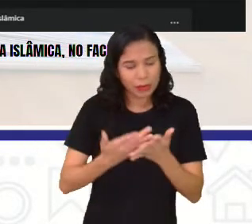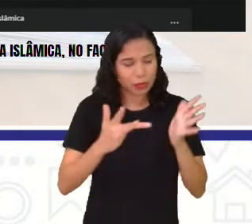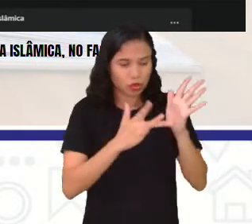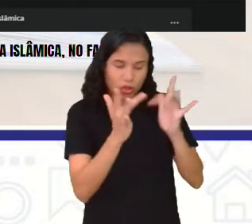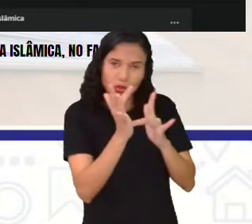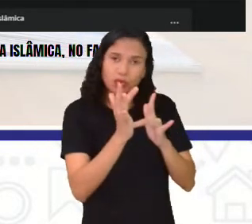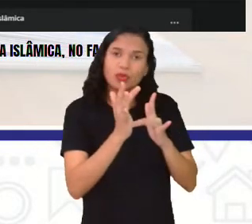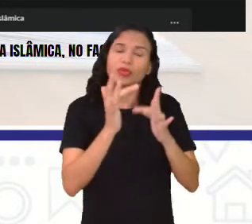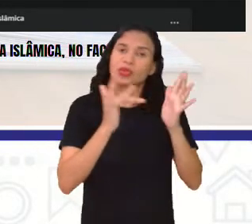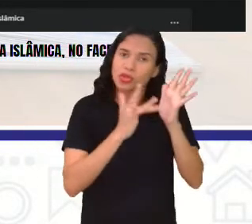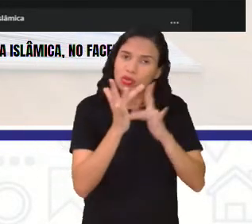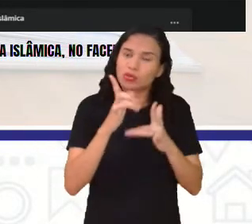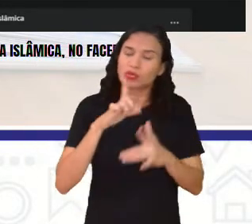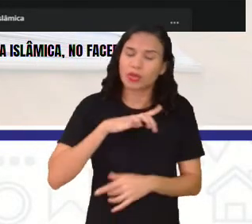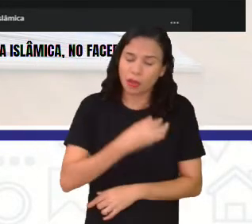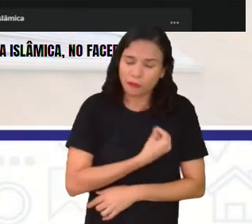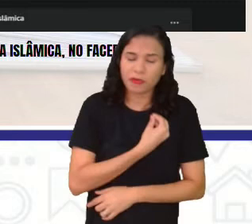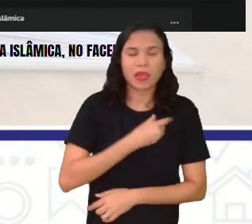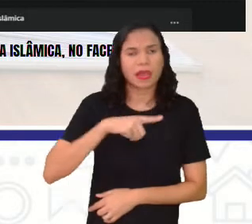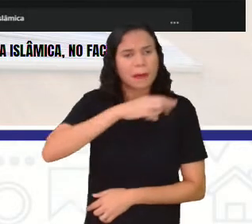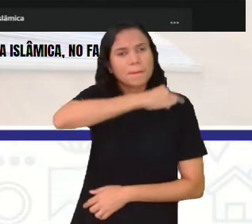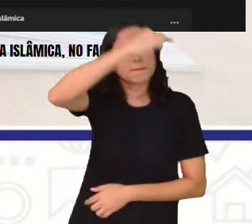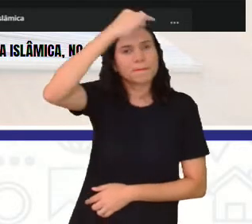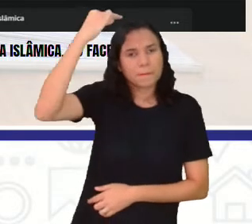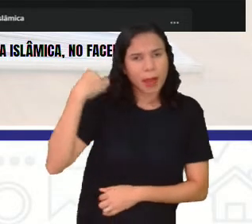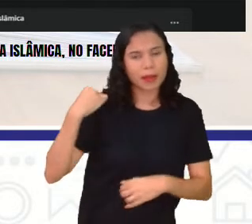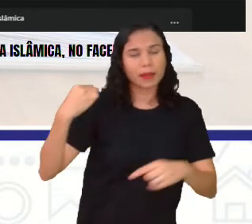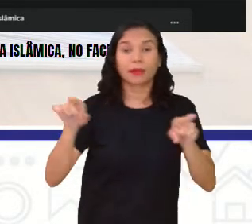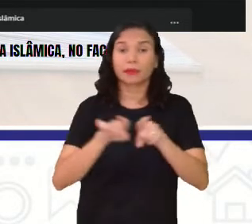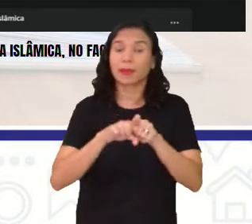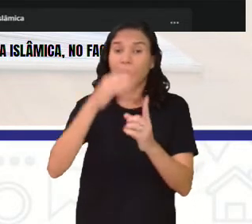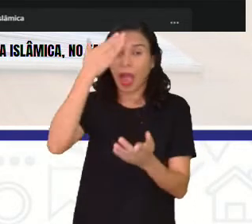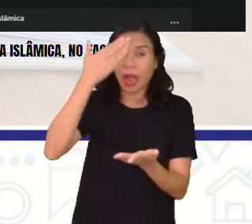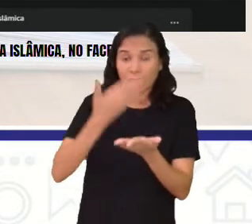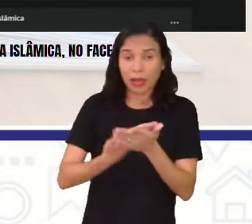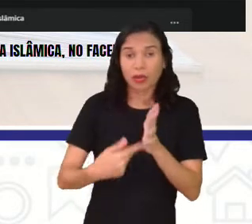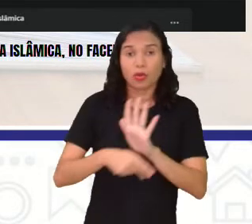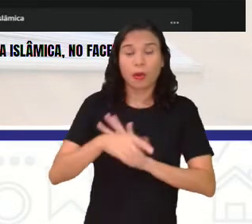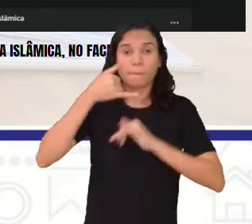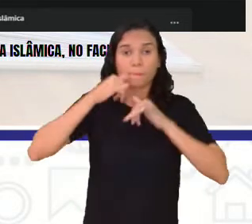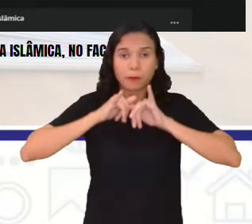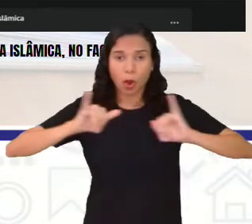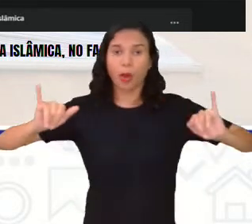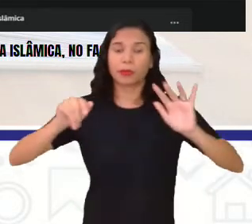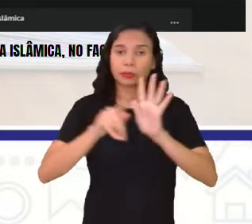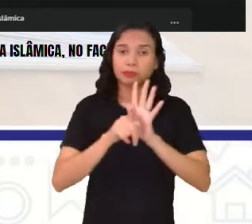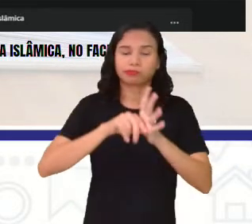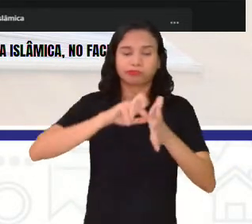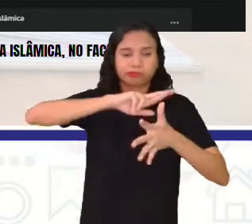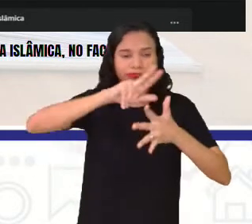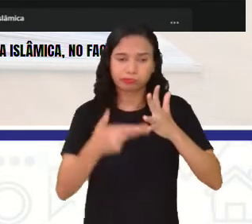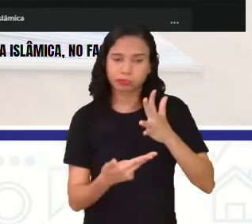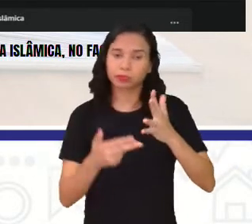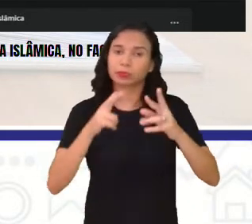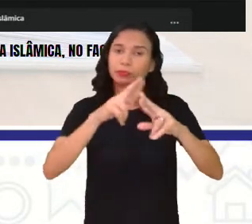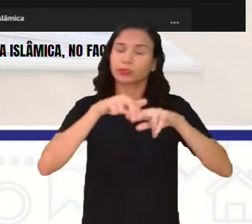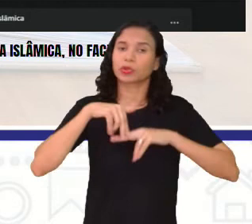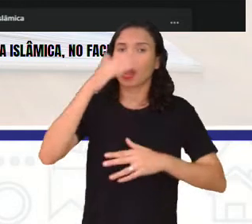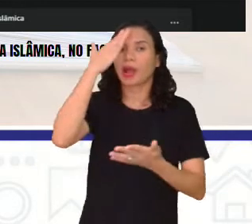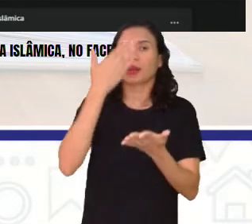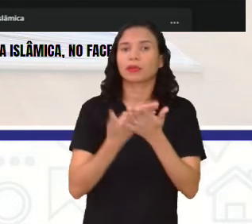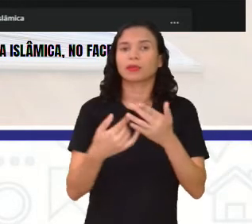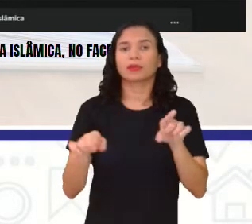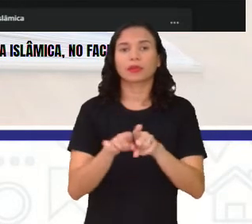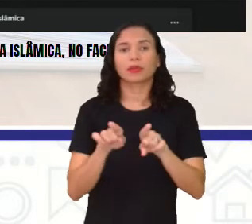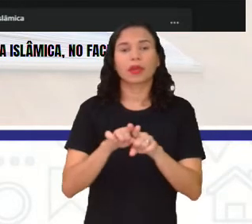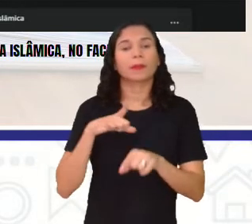Jesus foi enviado à Virgem Maria. Eu também acredito nos profetas Abraão, Isaac, Jacó, Moisés, e acredito no profeta